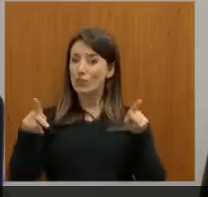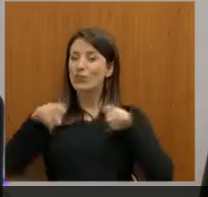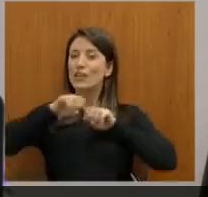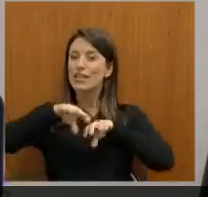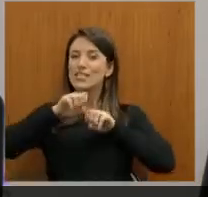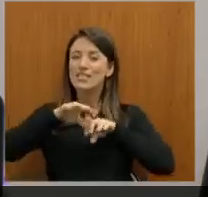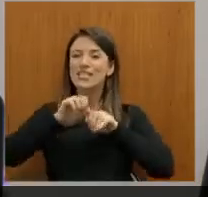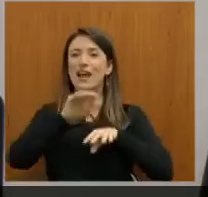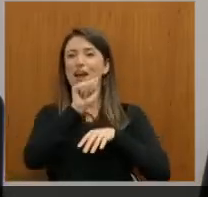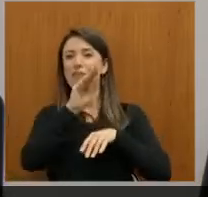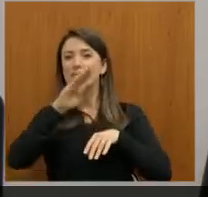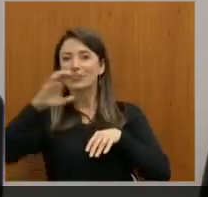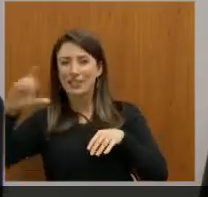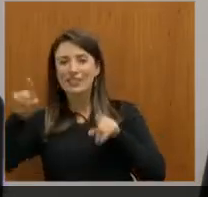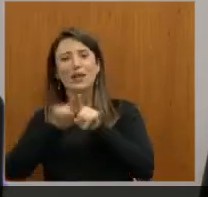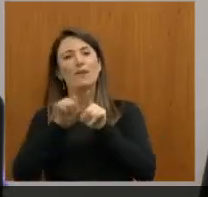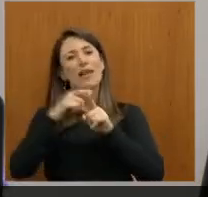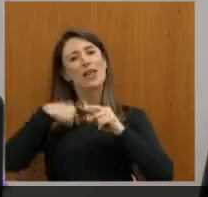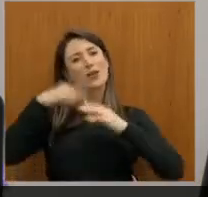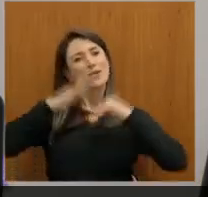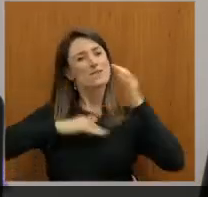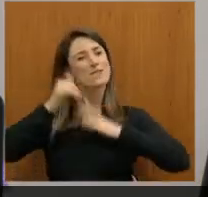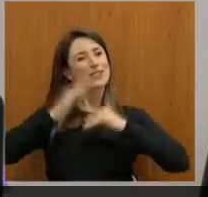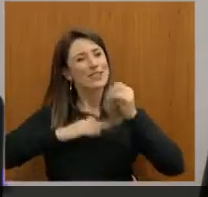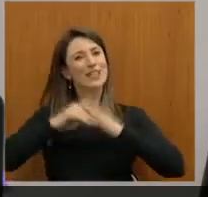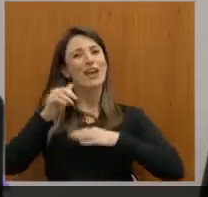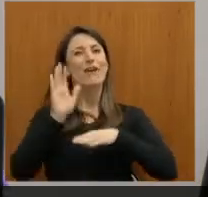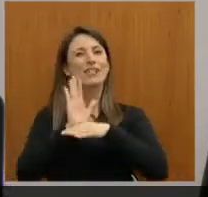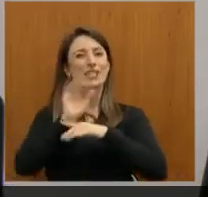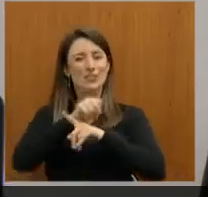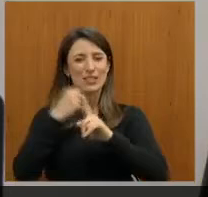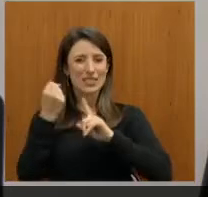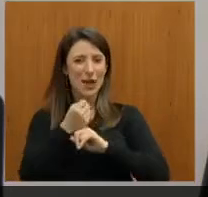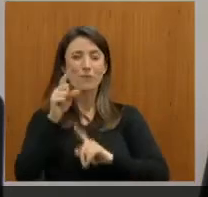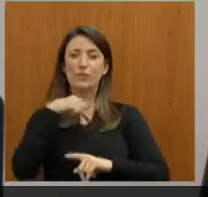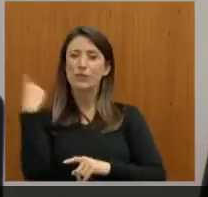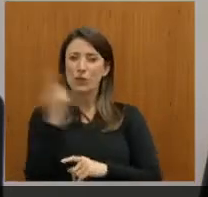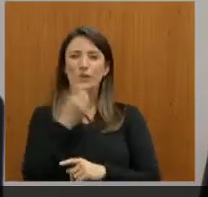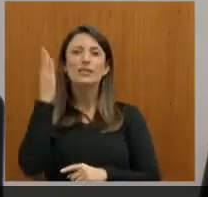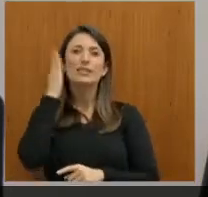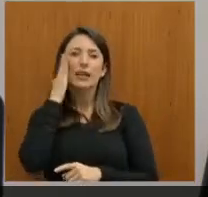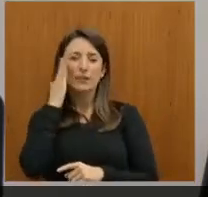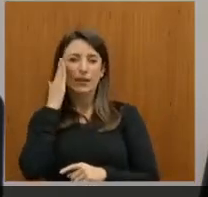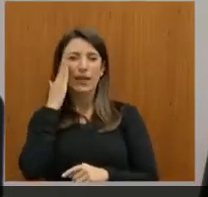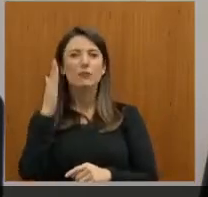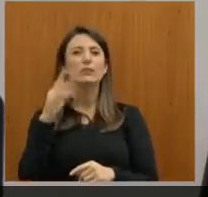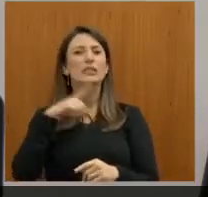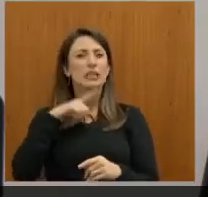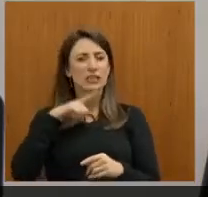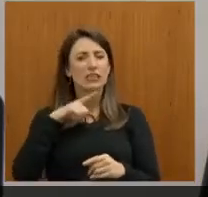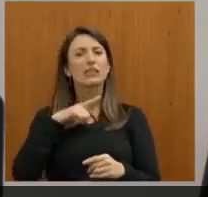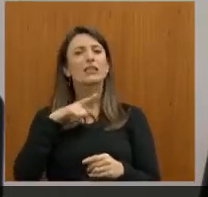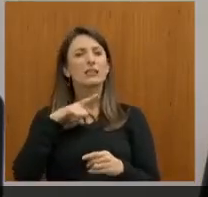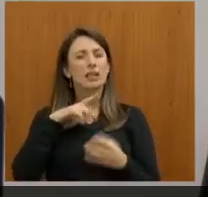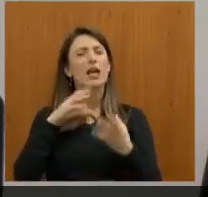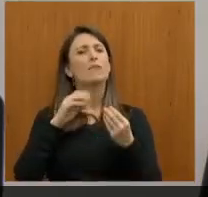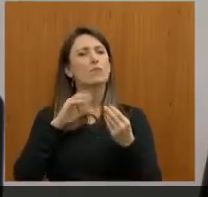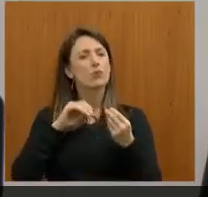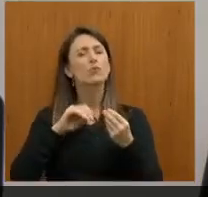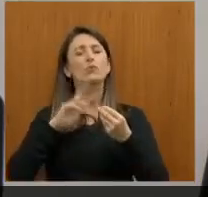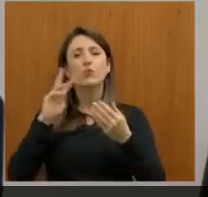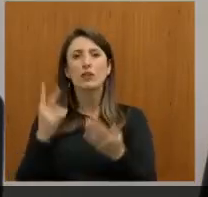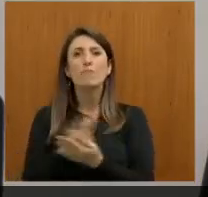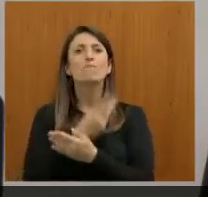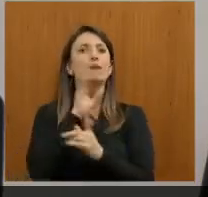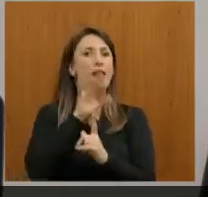e só se tem social também nós sabemos que ao Impacto não só para os alunos